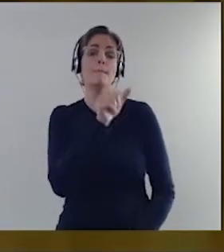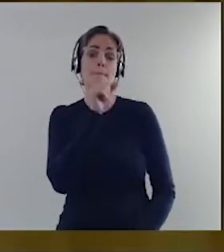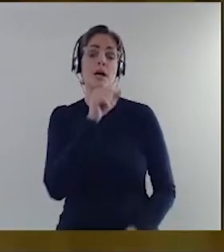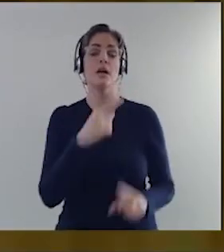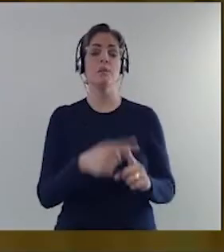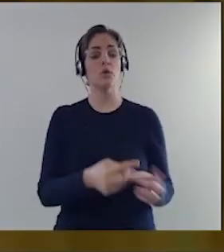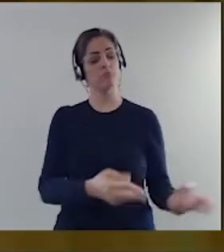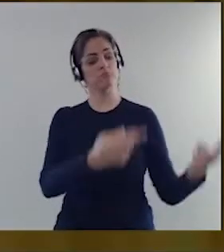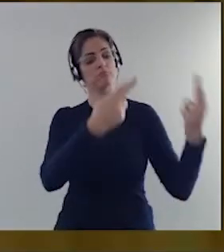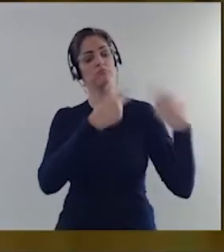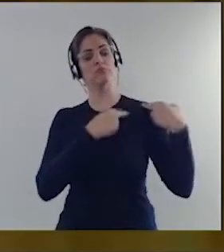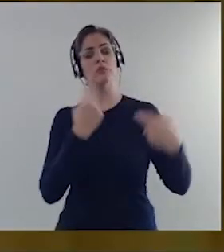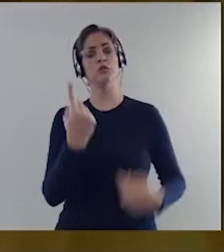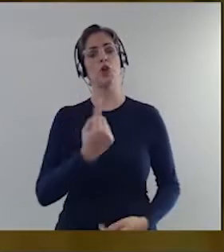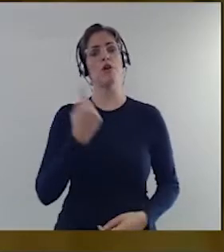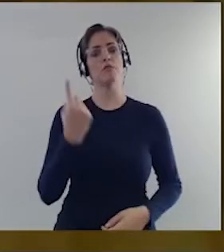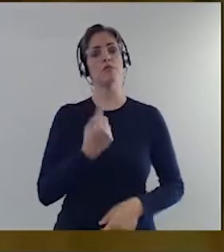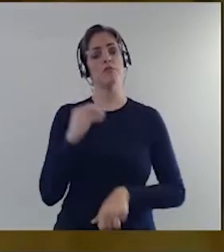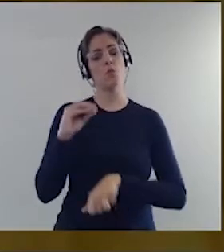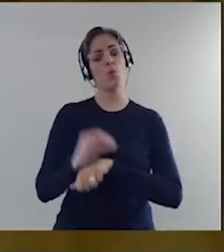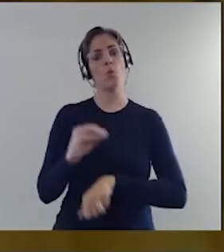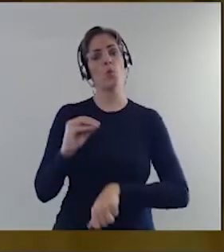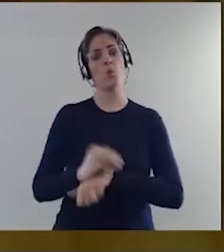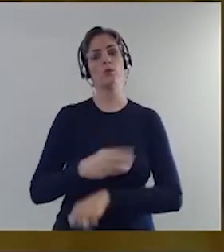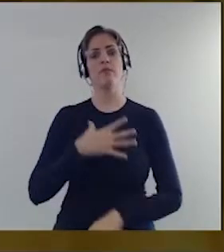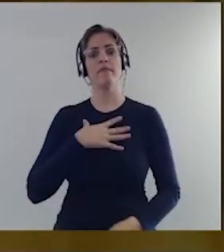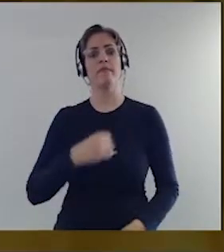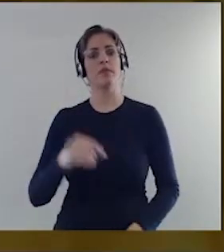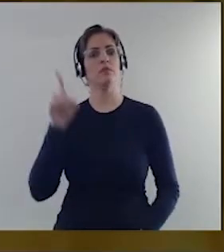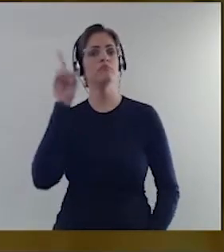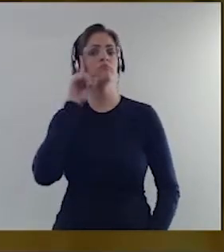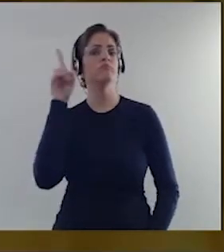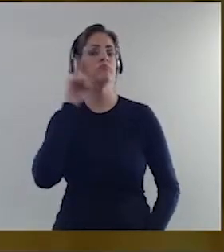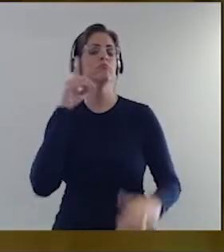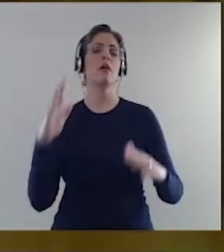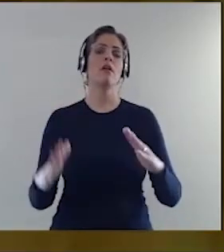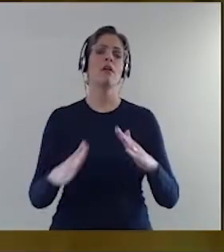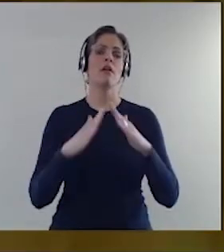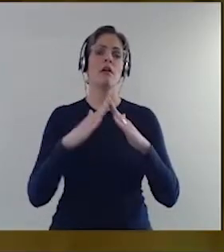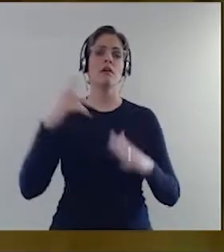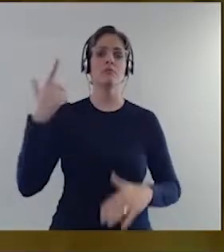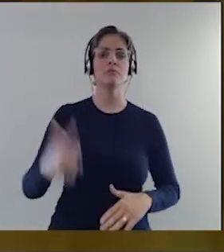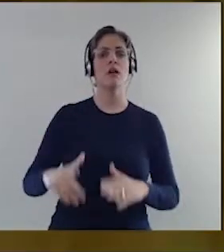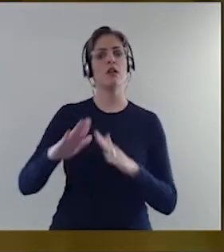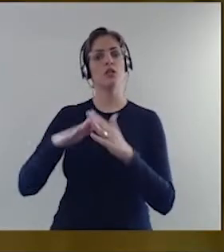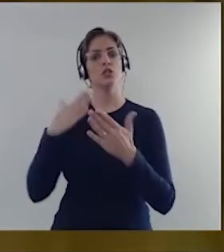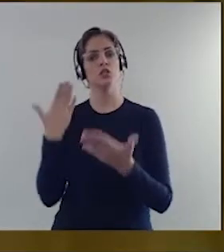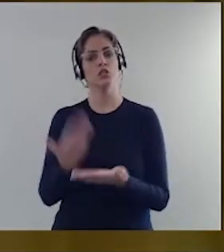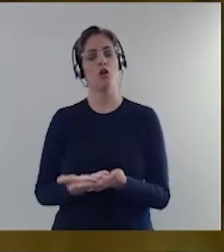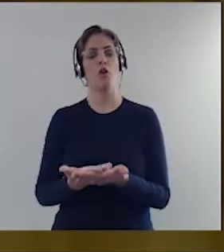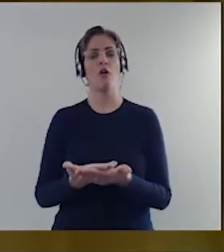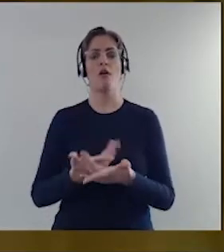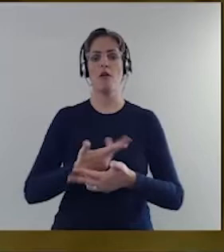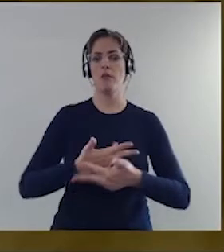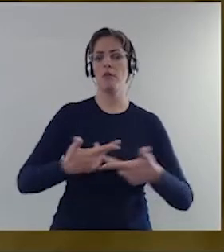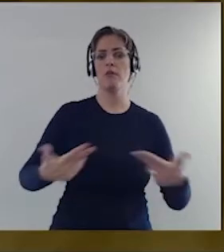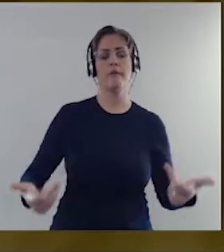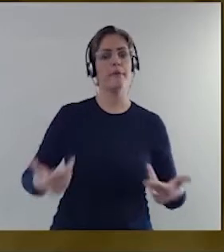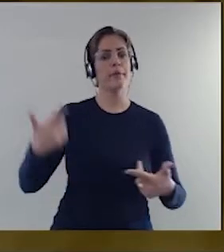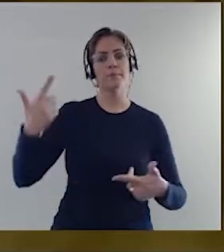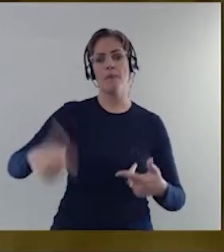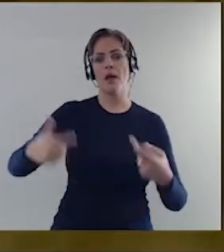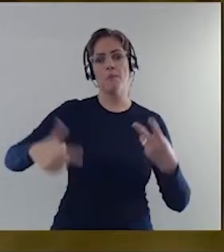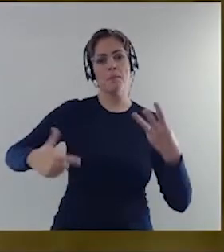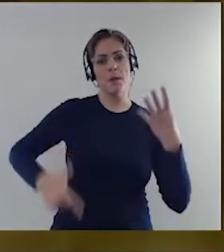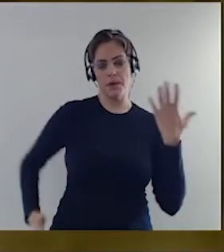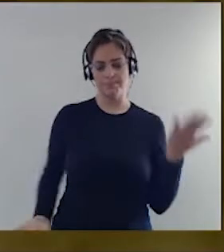assumiam sozinha o acompanhamento da rotina dos filhos, tanto no lar como nas atividades escolares e extracurriculares.